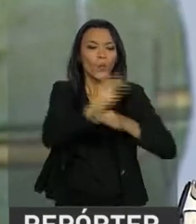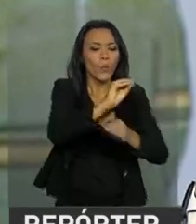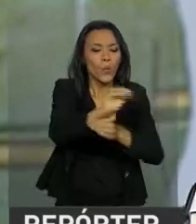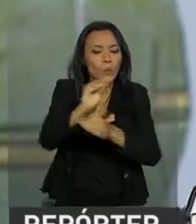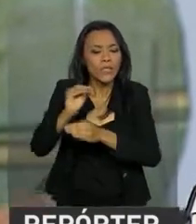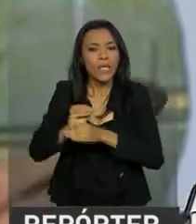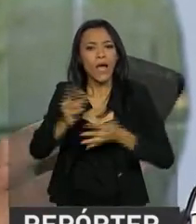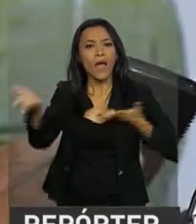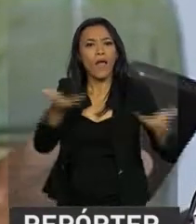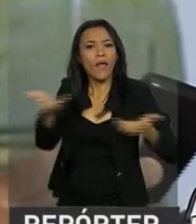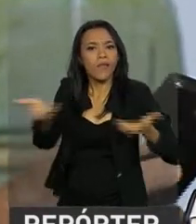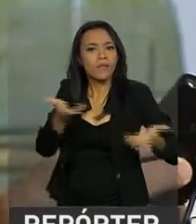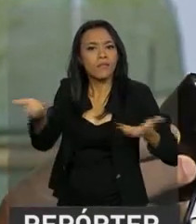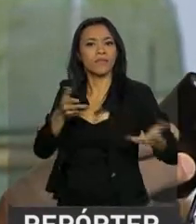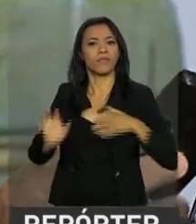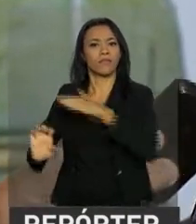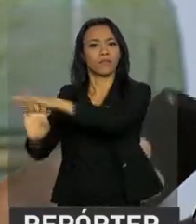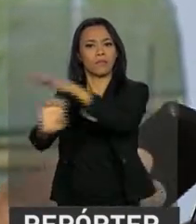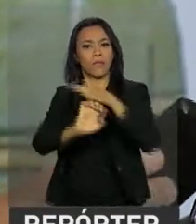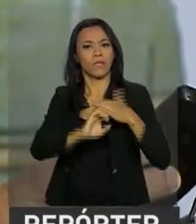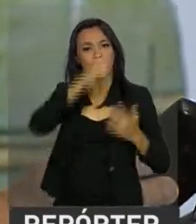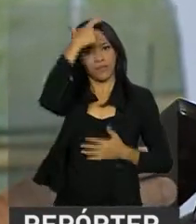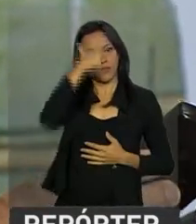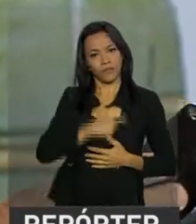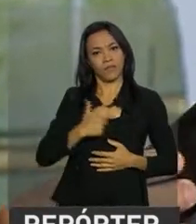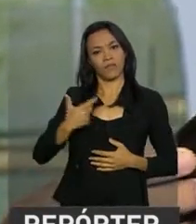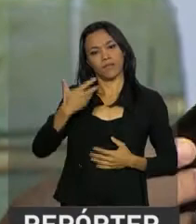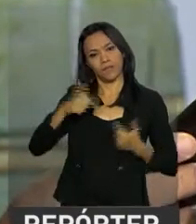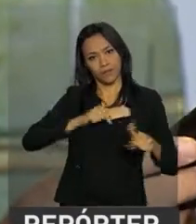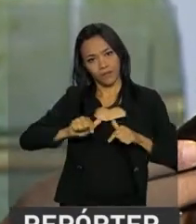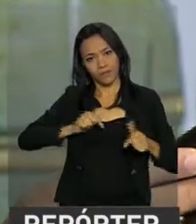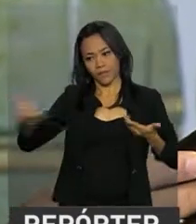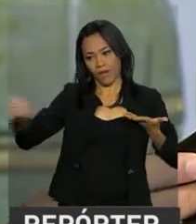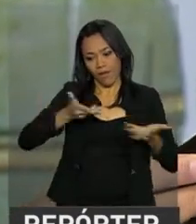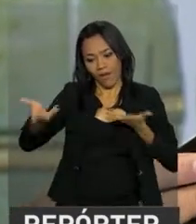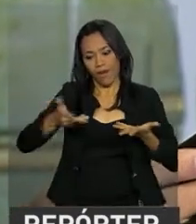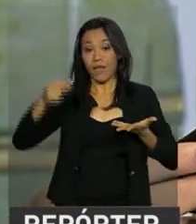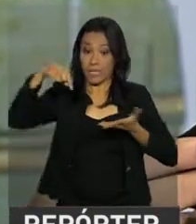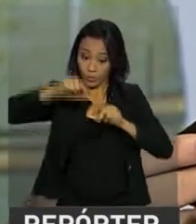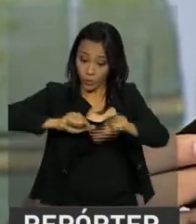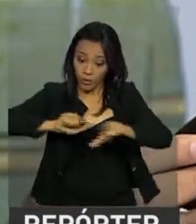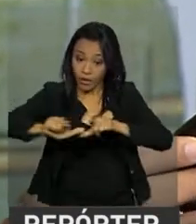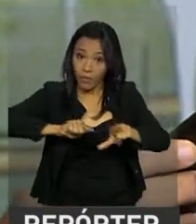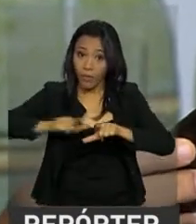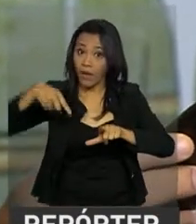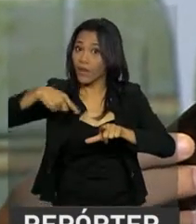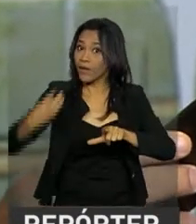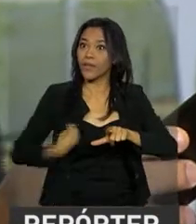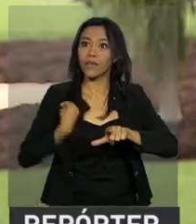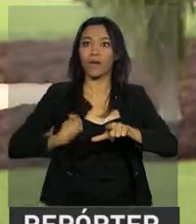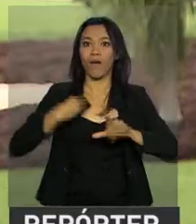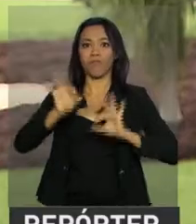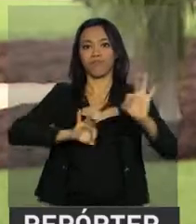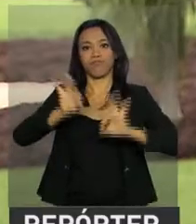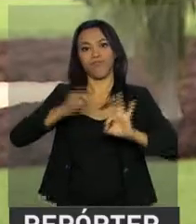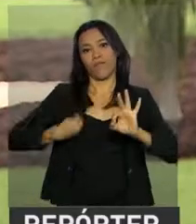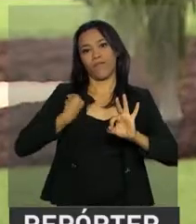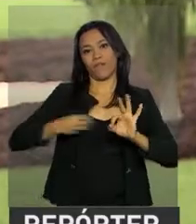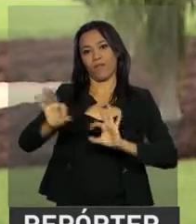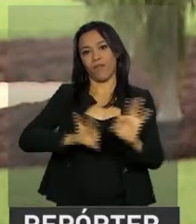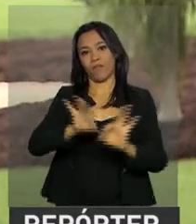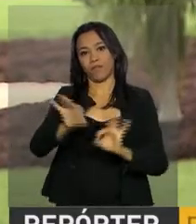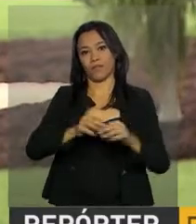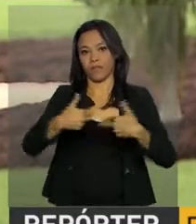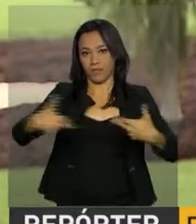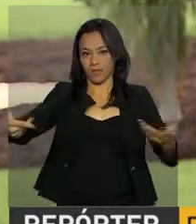da relação entre capital e trabalho, e a gente sabe que o trabalho é onde as pessoas organizam as suas vidas. O TST é o